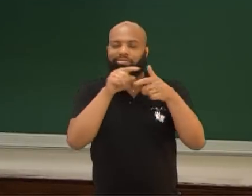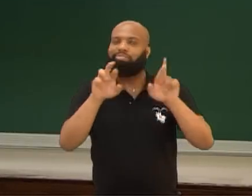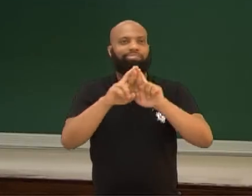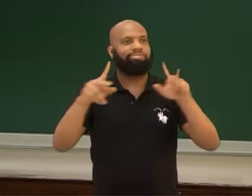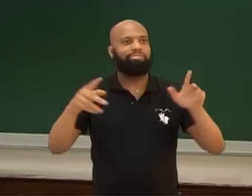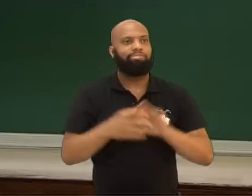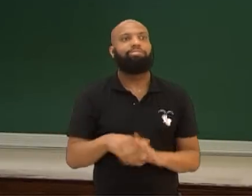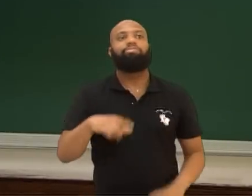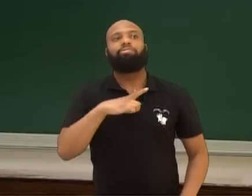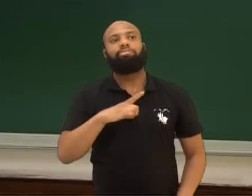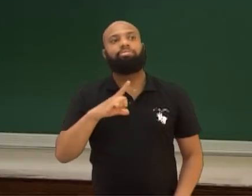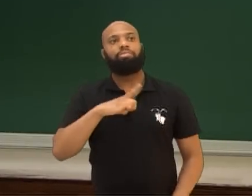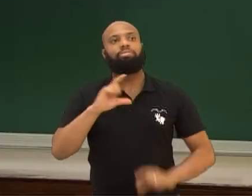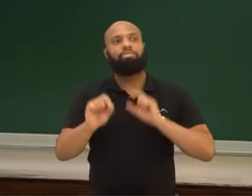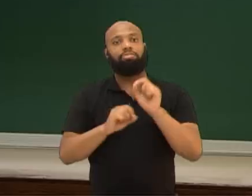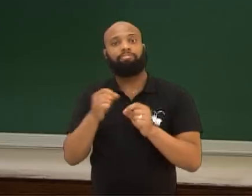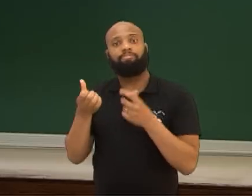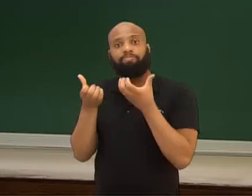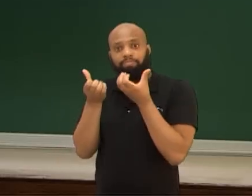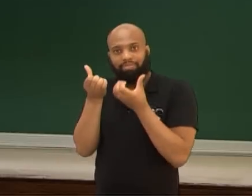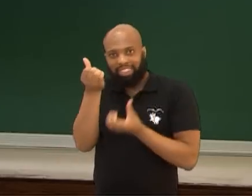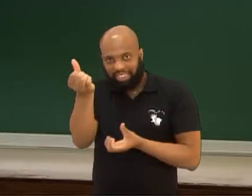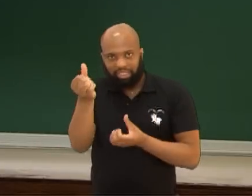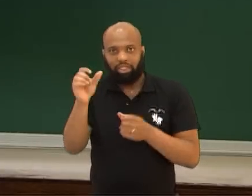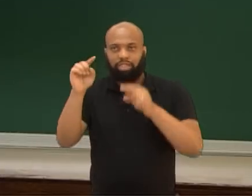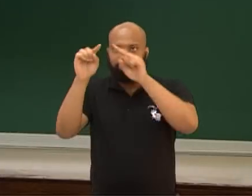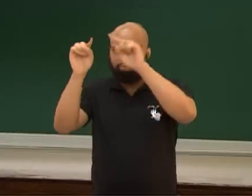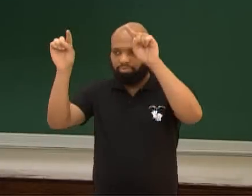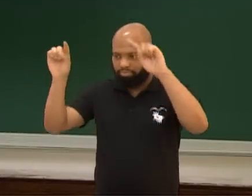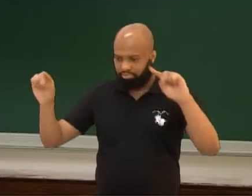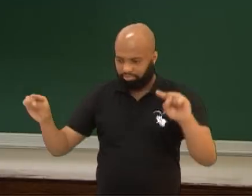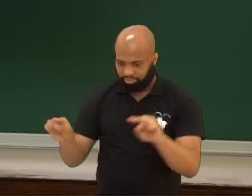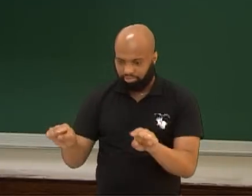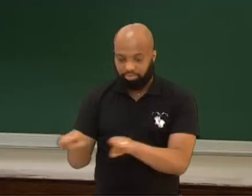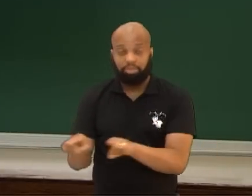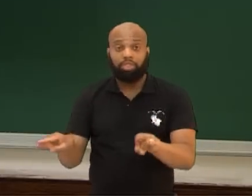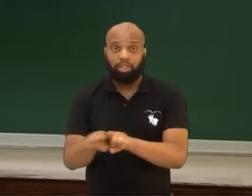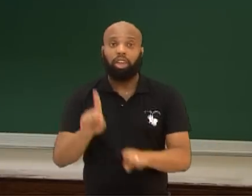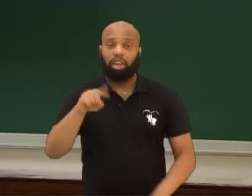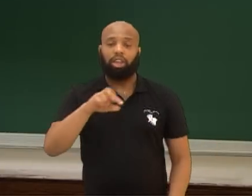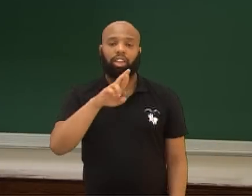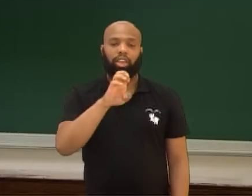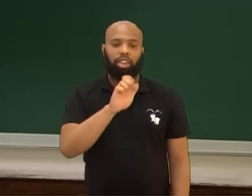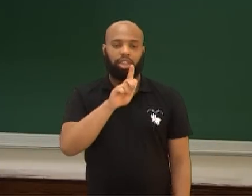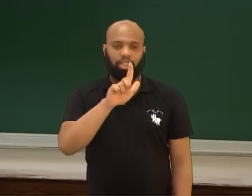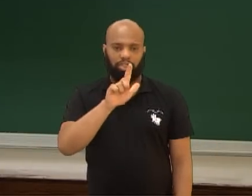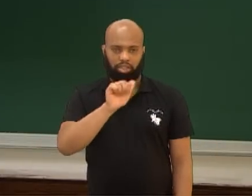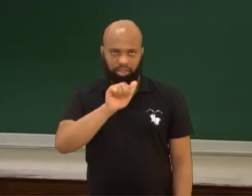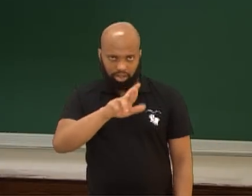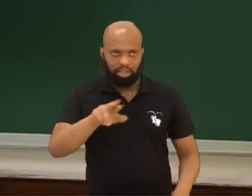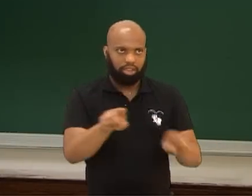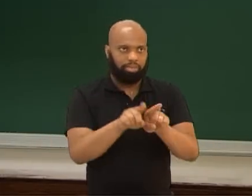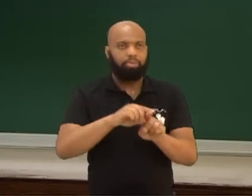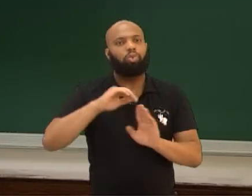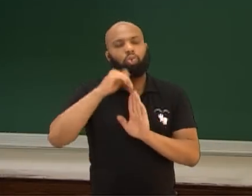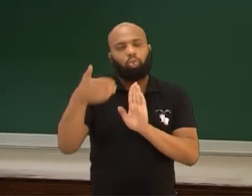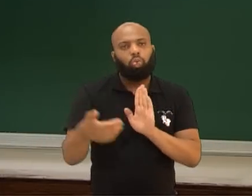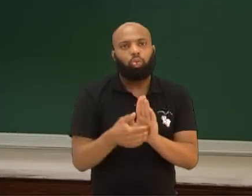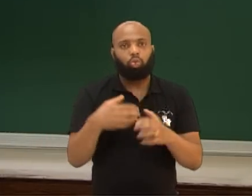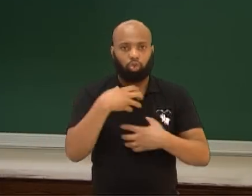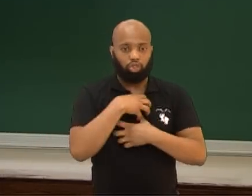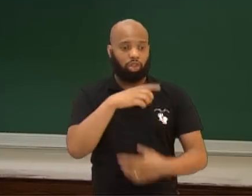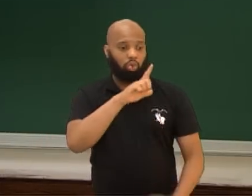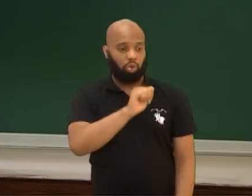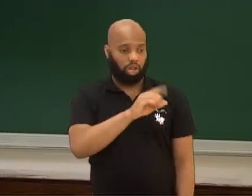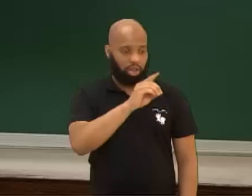E ali é um hexágono, né? Então o hexágono ele tem regular, então todas as suas medidas laterais do